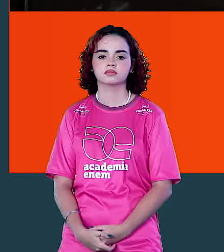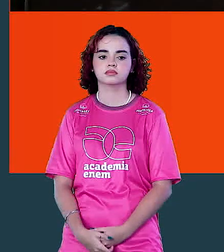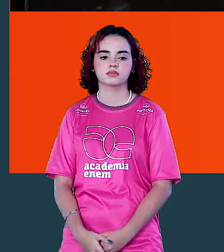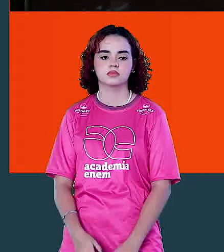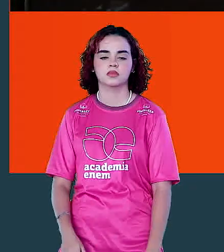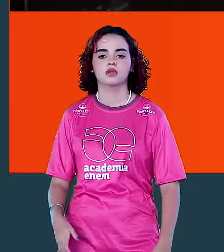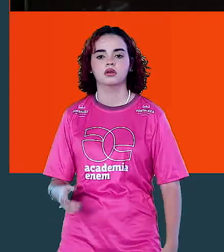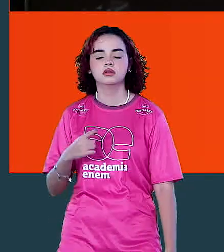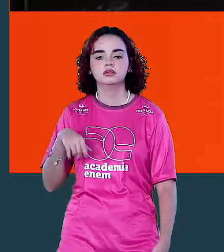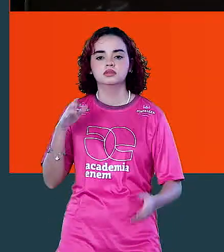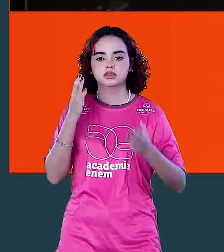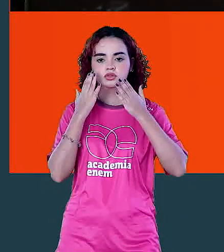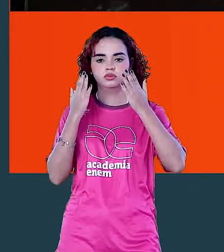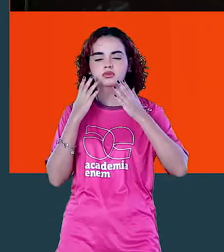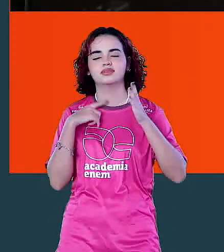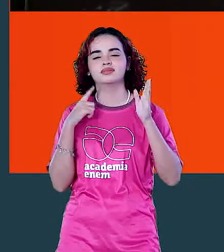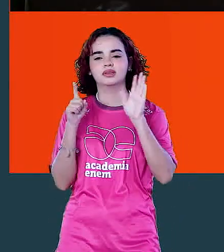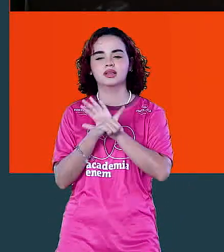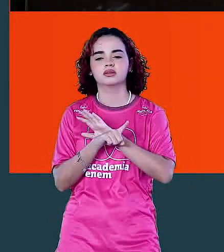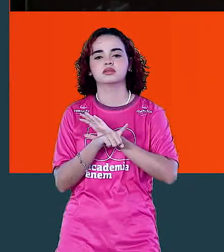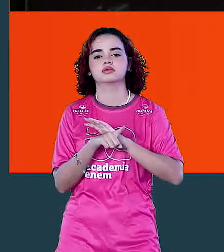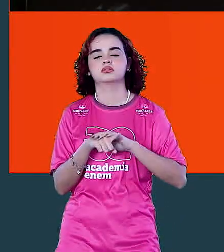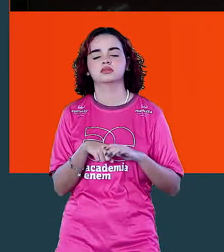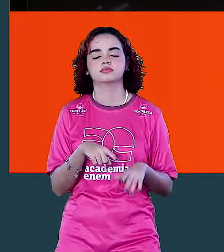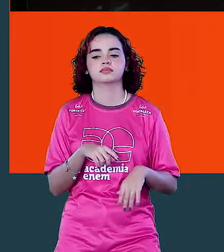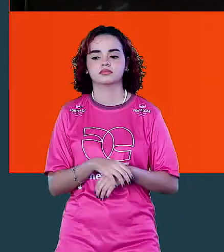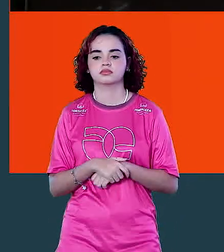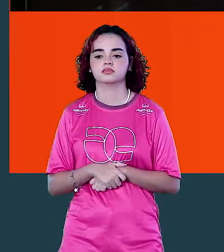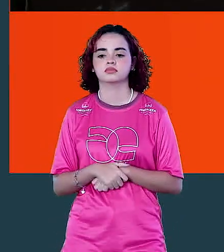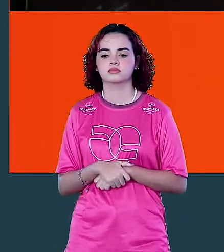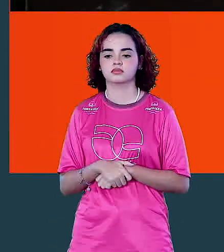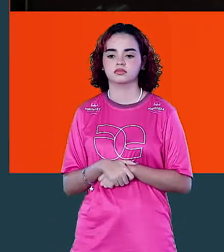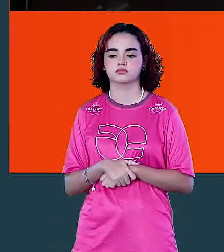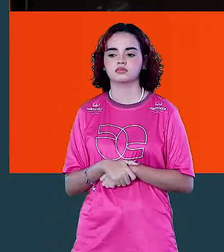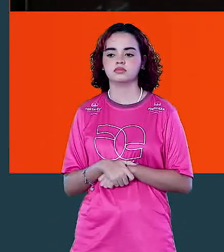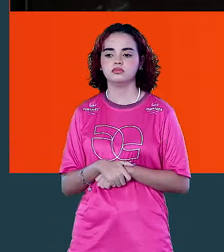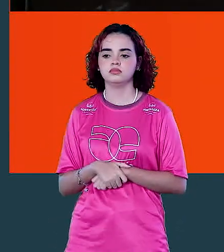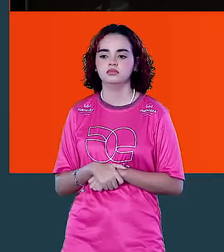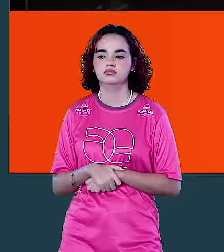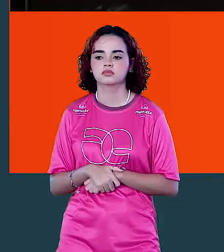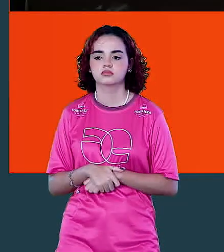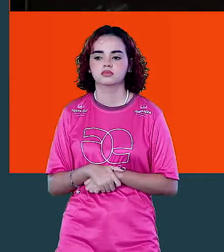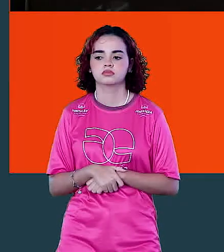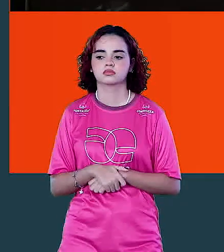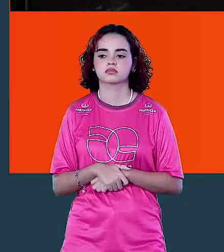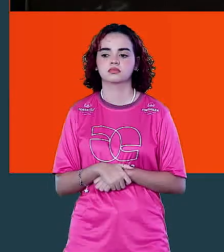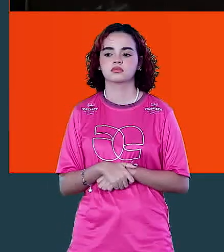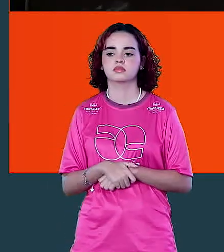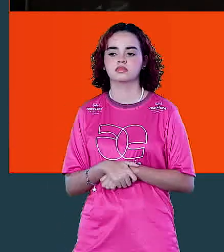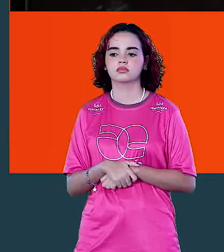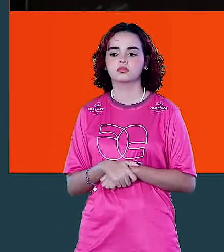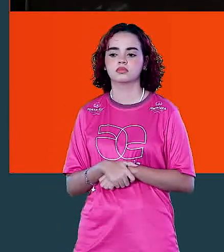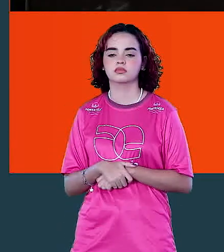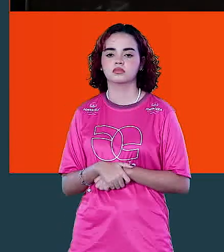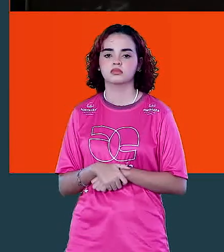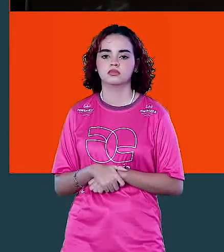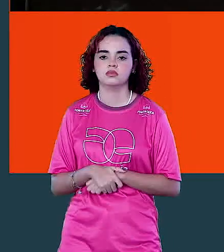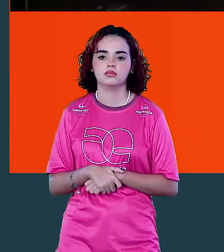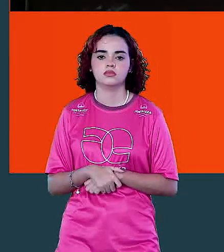Dúvidas? Vamos ver isso aqui numa questão? Deu para tirar? Tira foto aí. Tem gente que está tirando foto ainda aí.